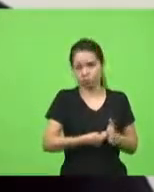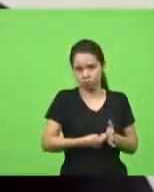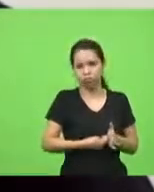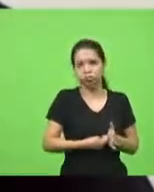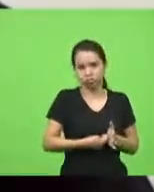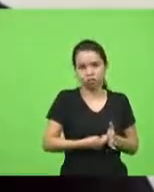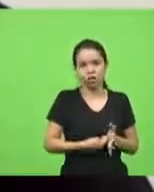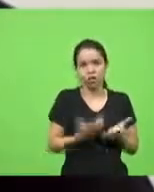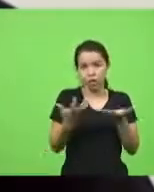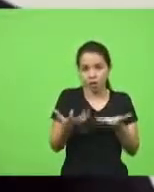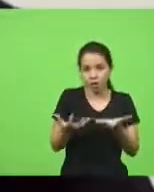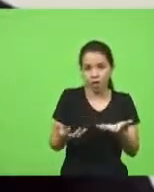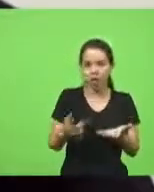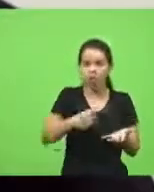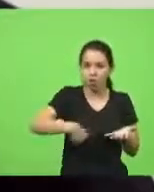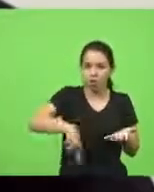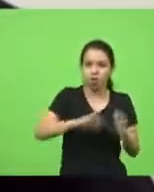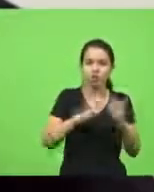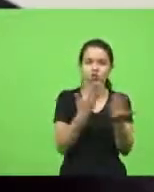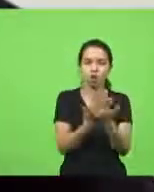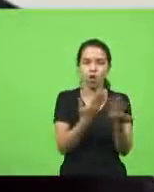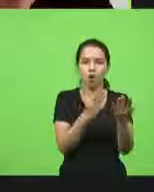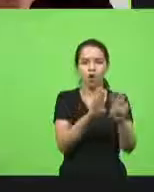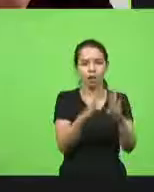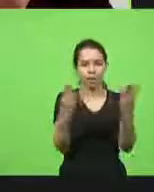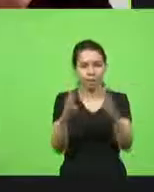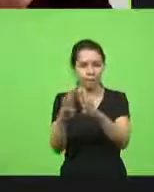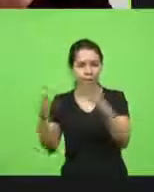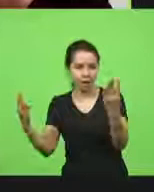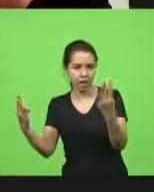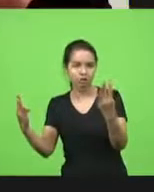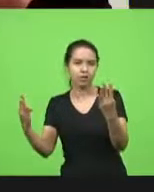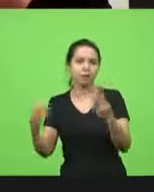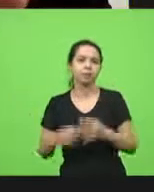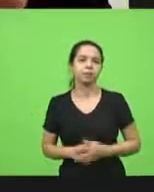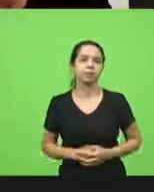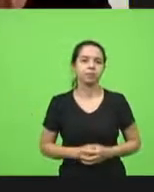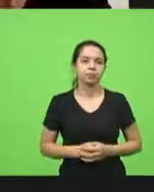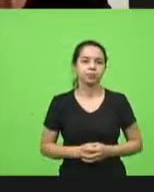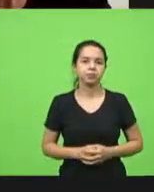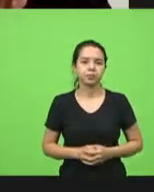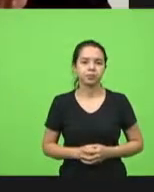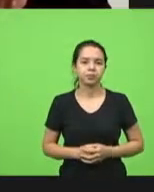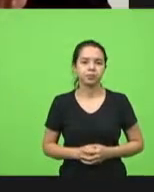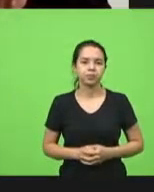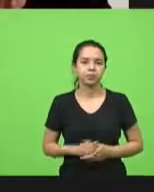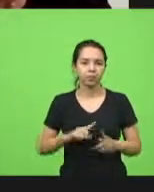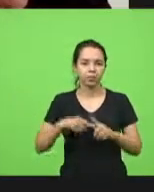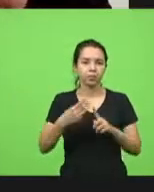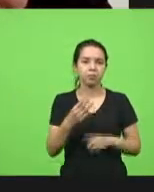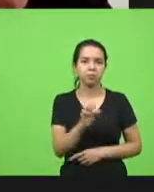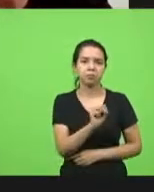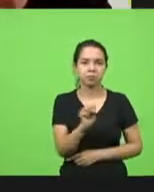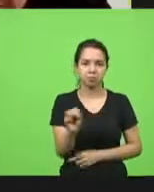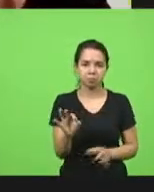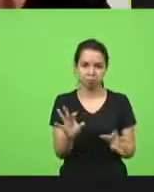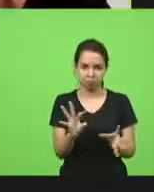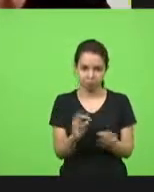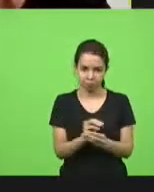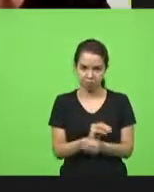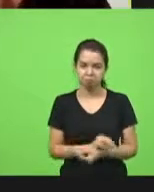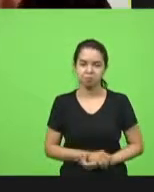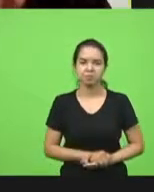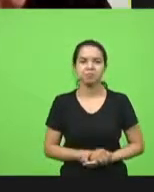tenha escola aberta. Ô, senhor, mas... 30 segundos, concluir. Só para concluir,